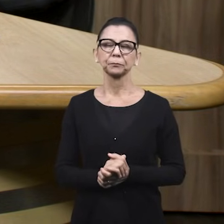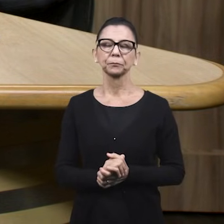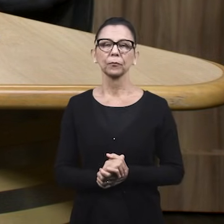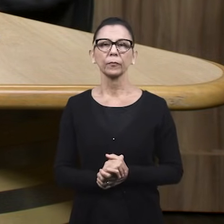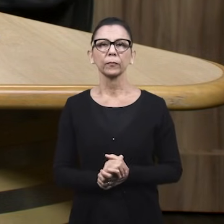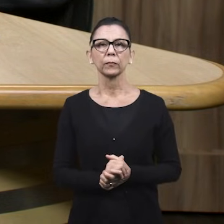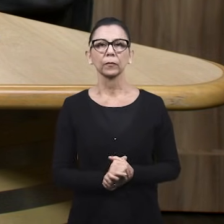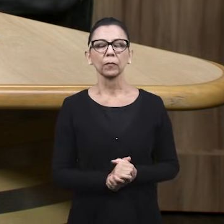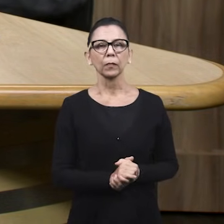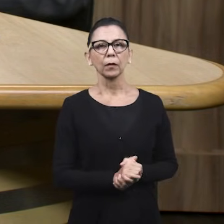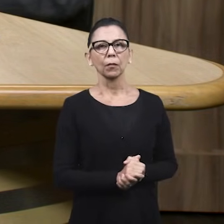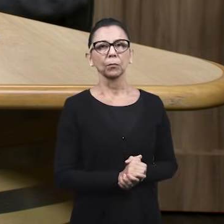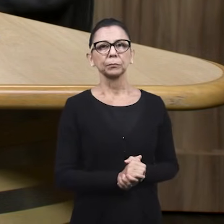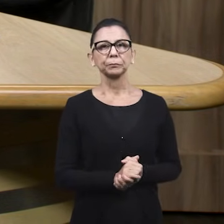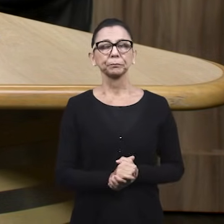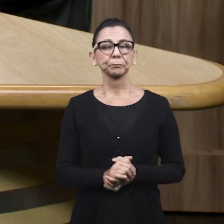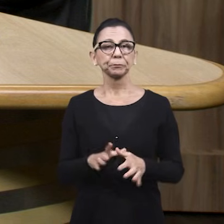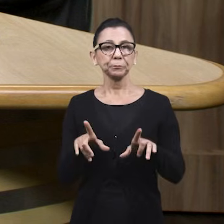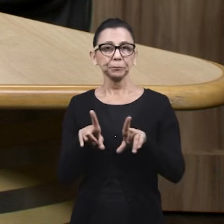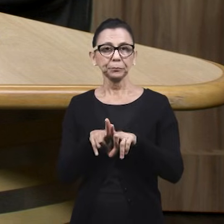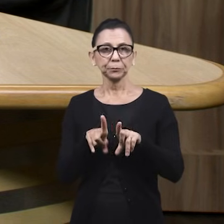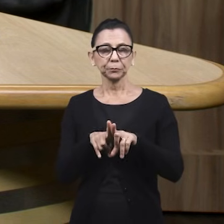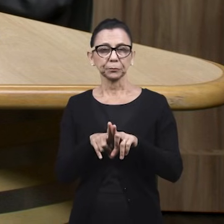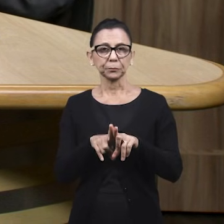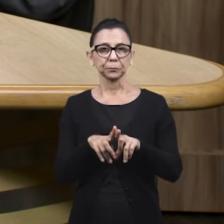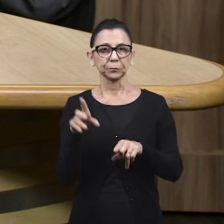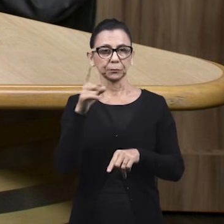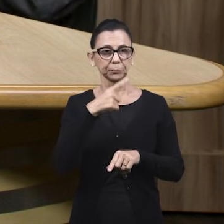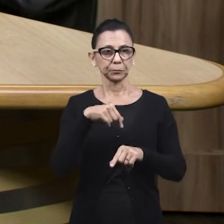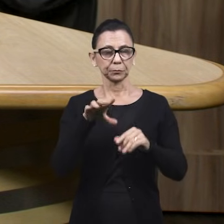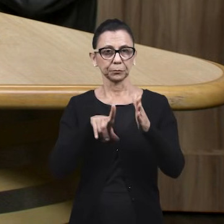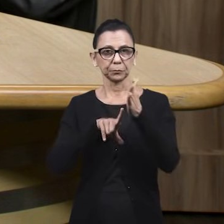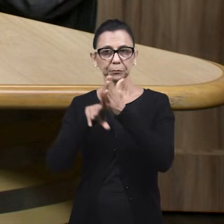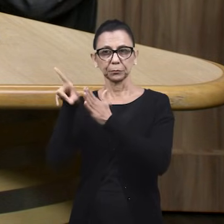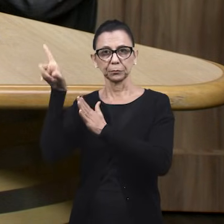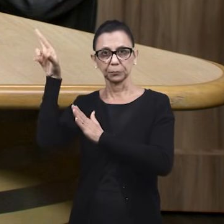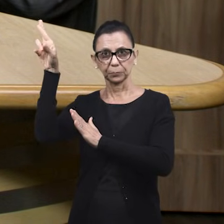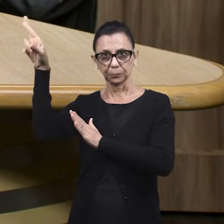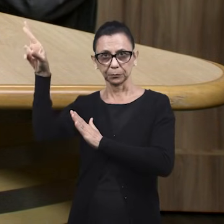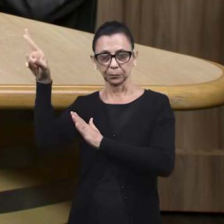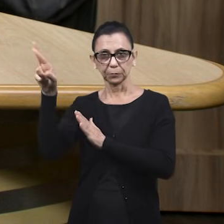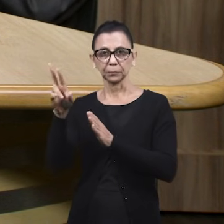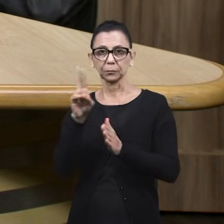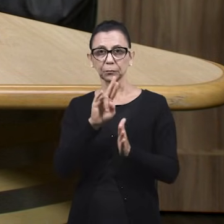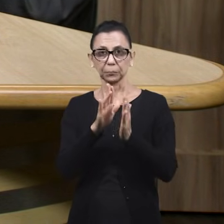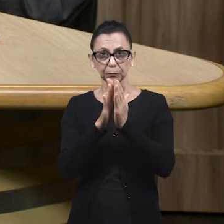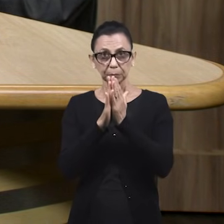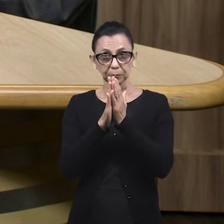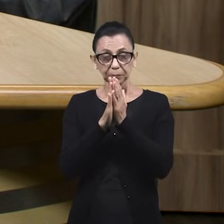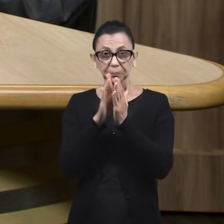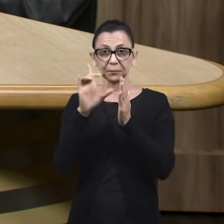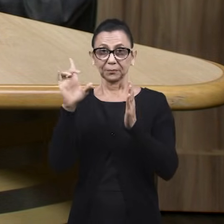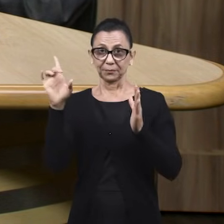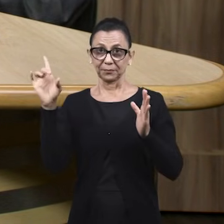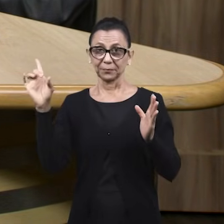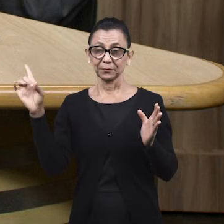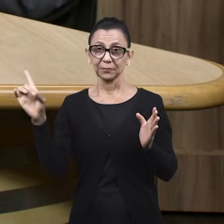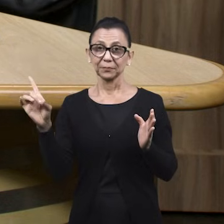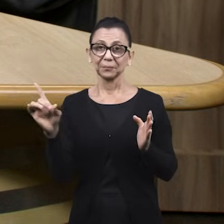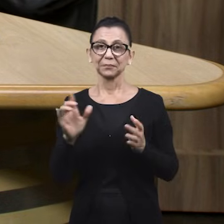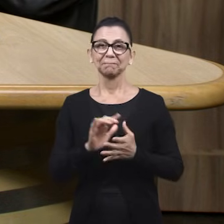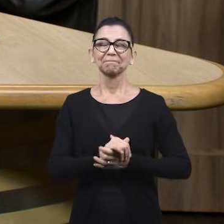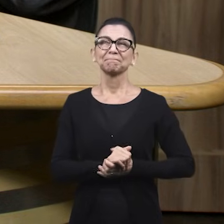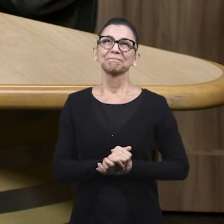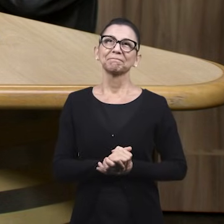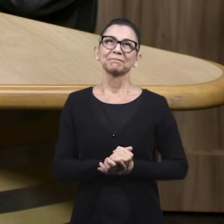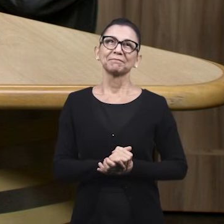ação. Nossa ação. E o seguinte, quando nós consultamos ao Senhor na palavra, o